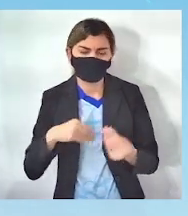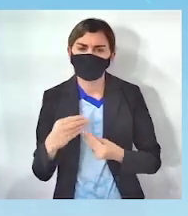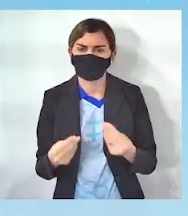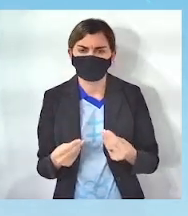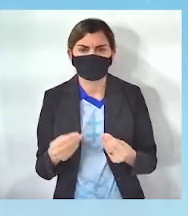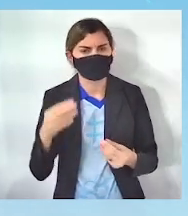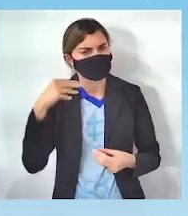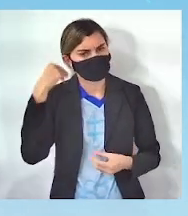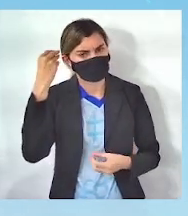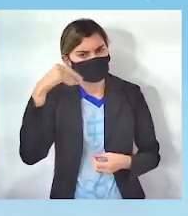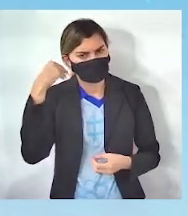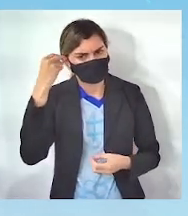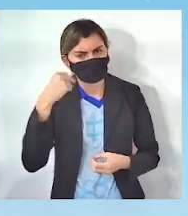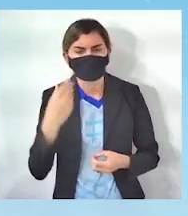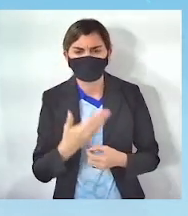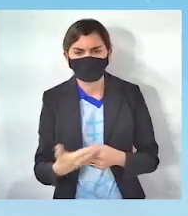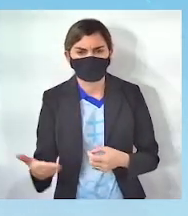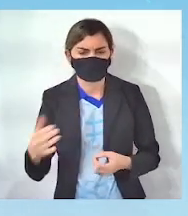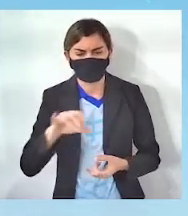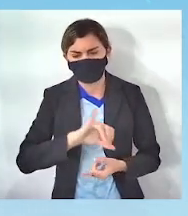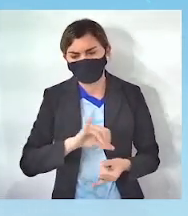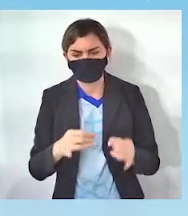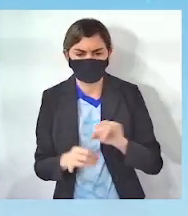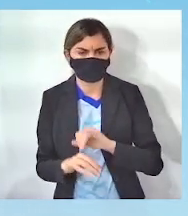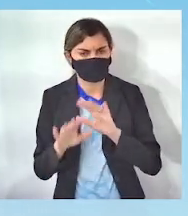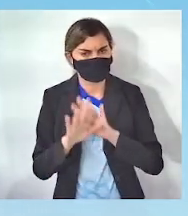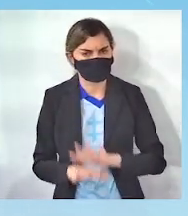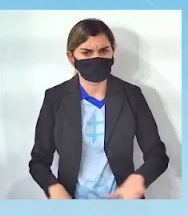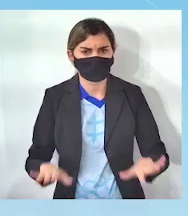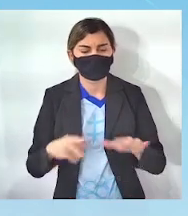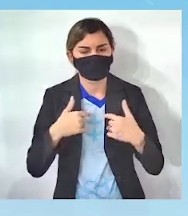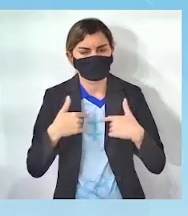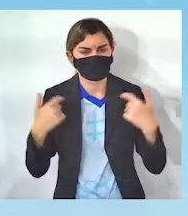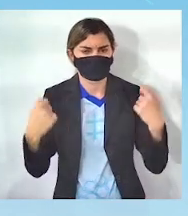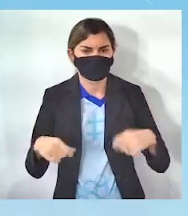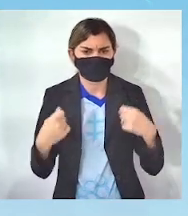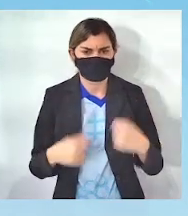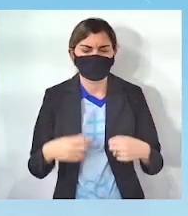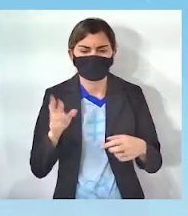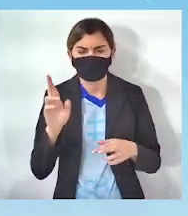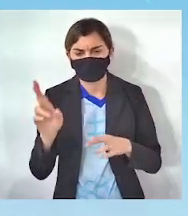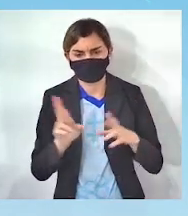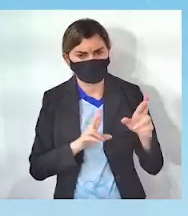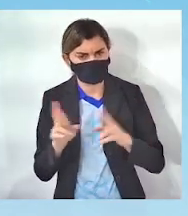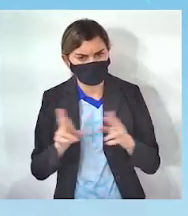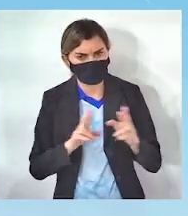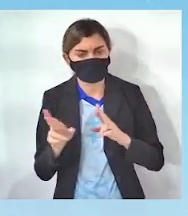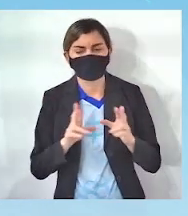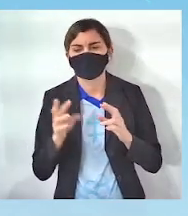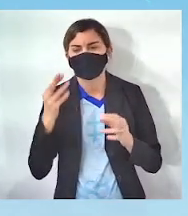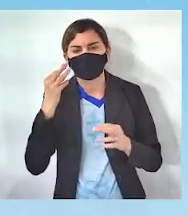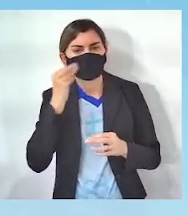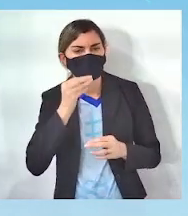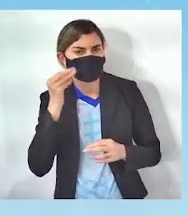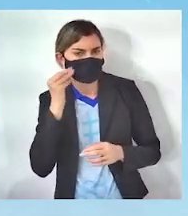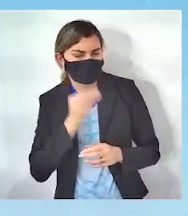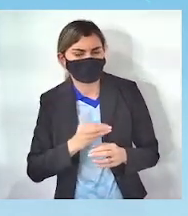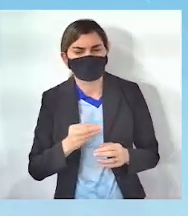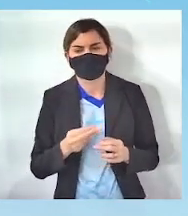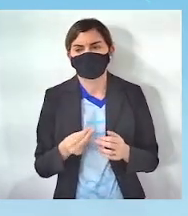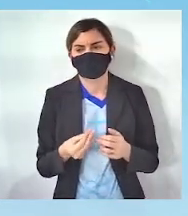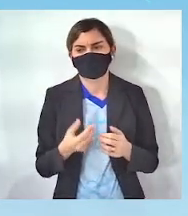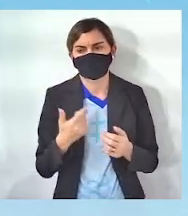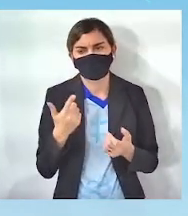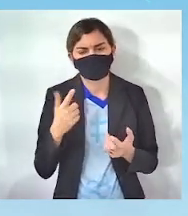na experiência, pelo menos na química é assim. Então eu preciso de resultados experimentais, eu preciso fazer testes